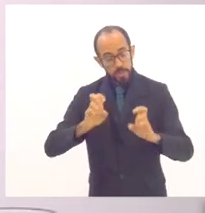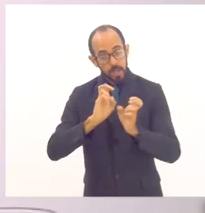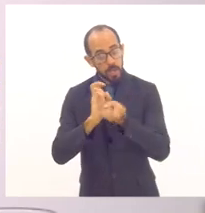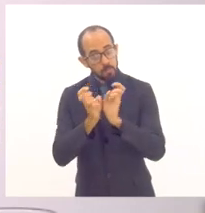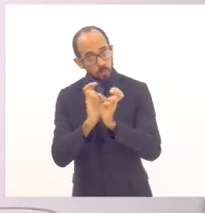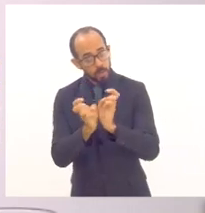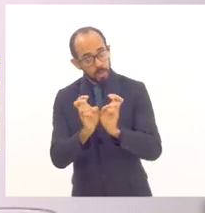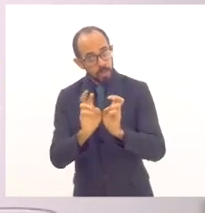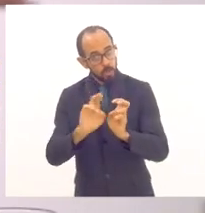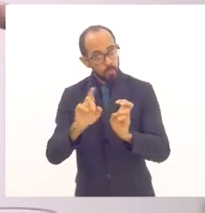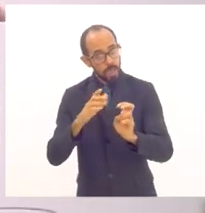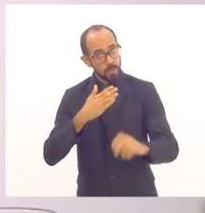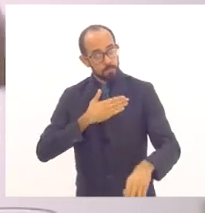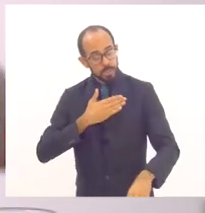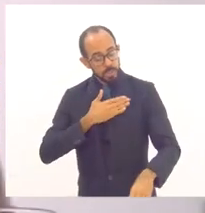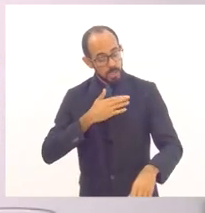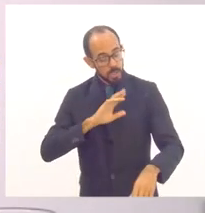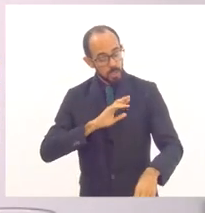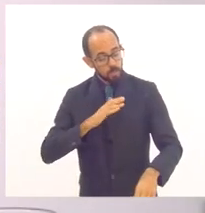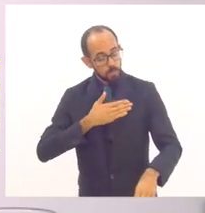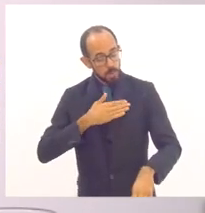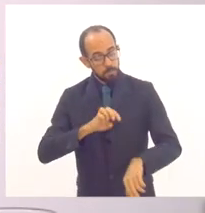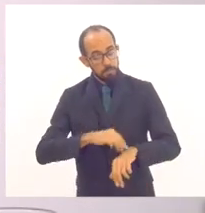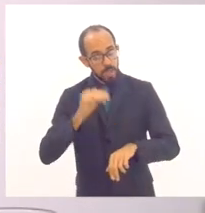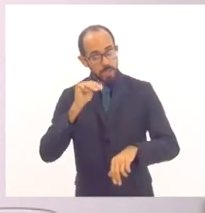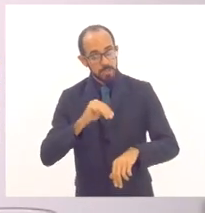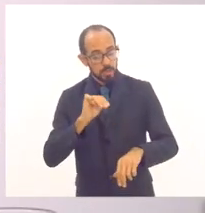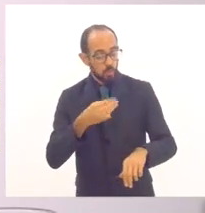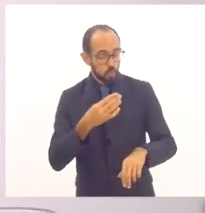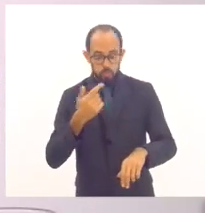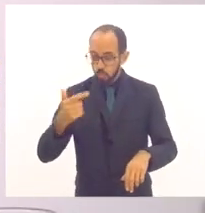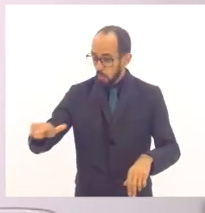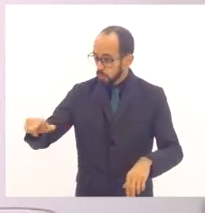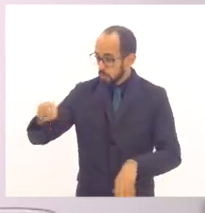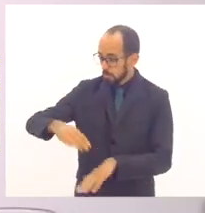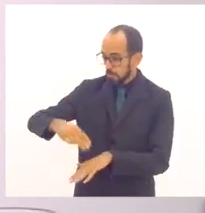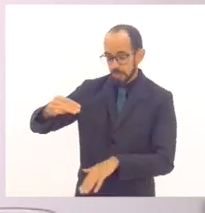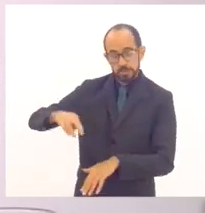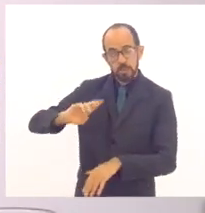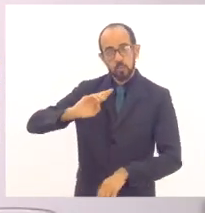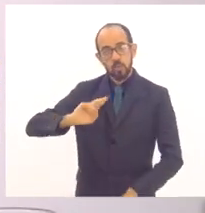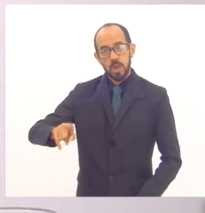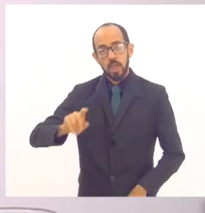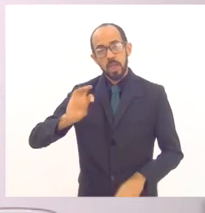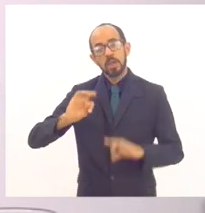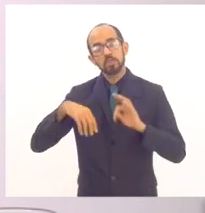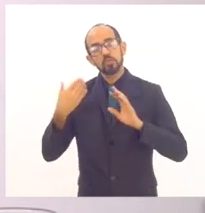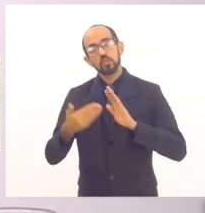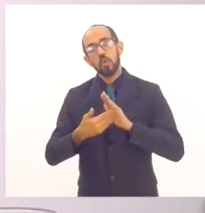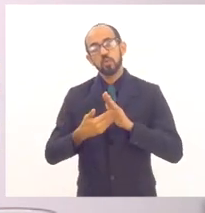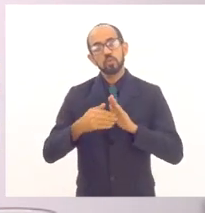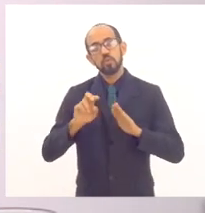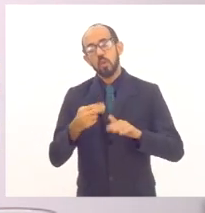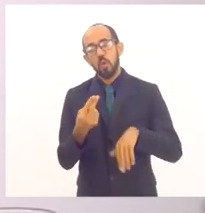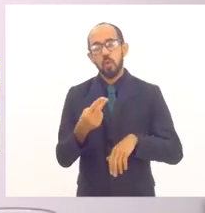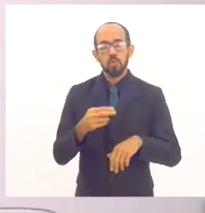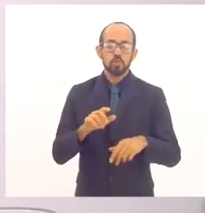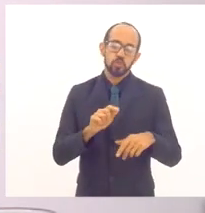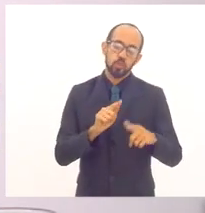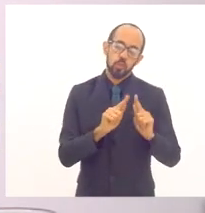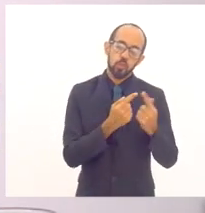é a minha, não é do meu mestre, não é do mestre Efraim, é a capoeira de todo mundo, ou se é a capoeira de algum